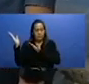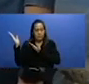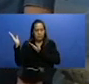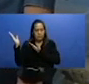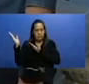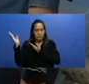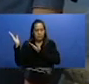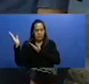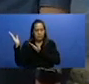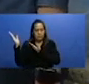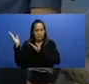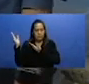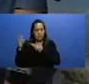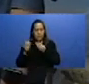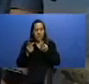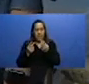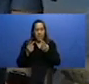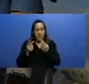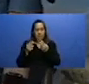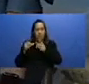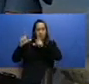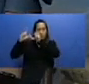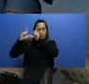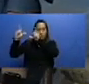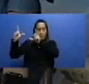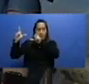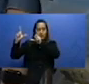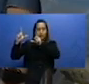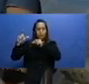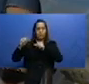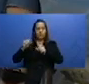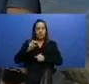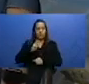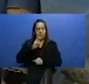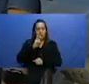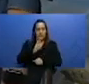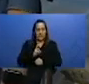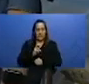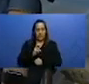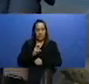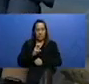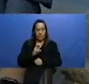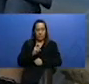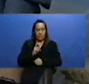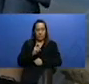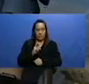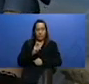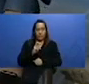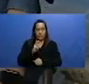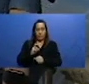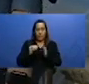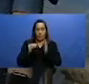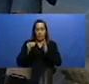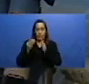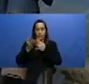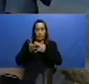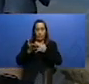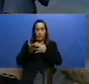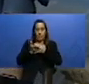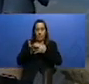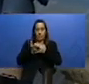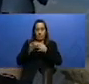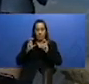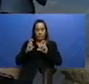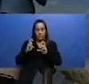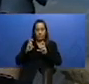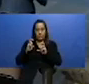de quadrinhos. Então, quem está no meio? Aqui é 5. E aqui, quantos pontinhos tem? Olha